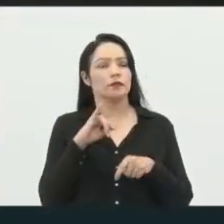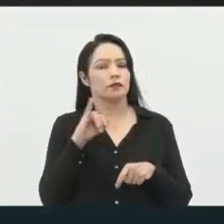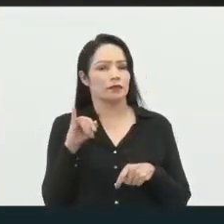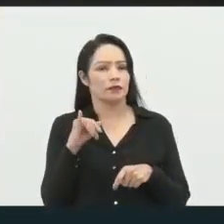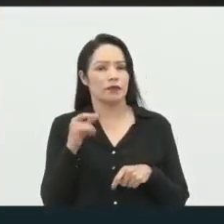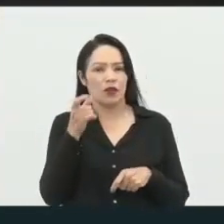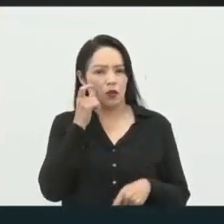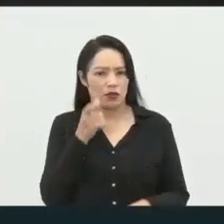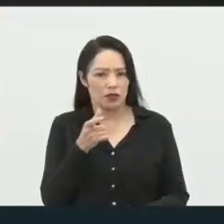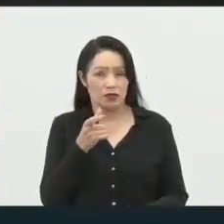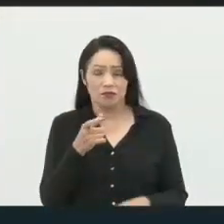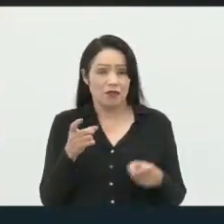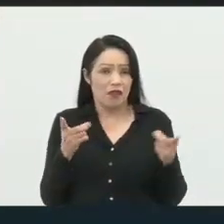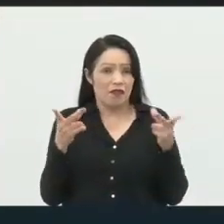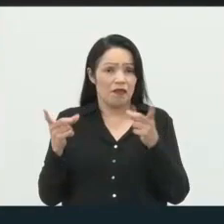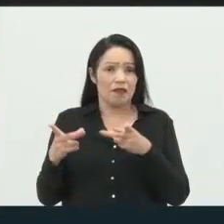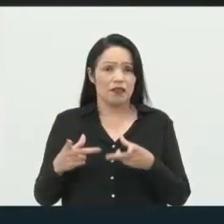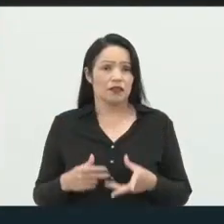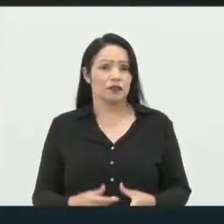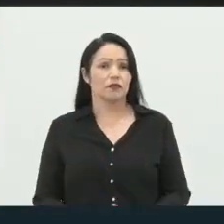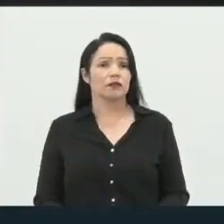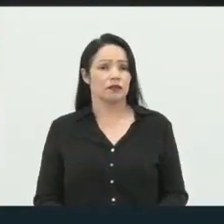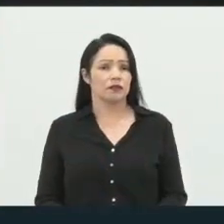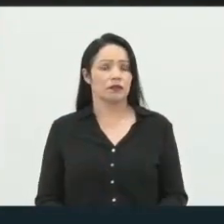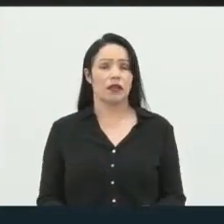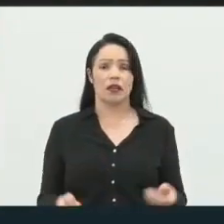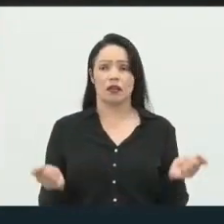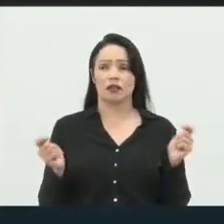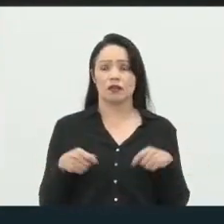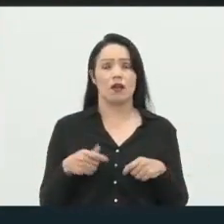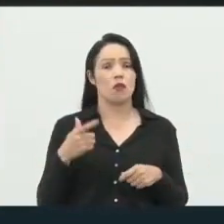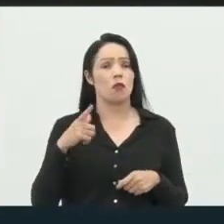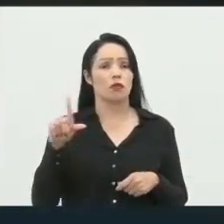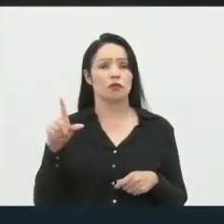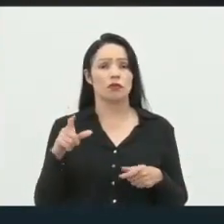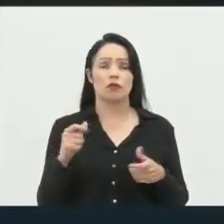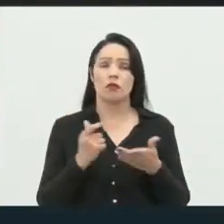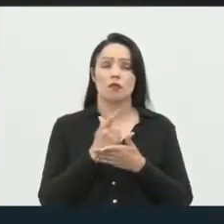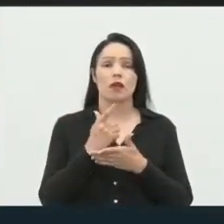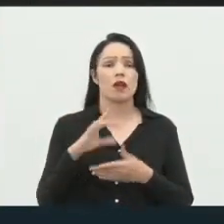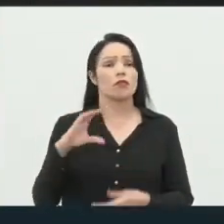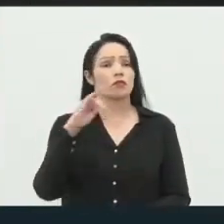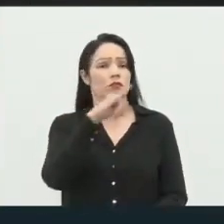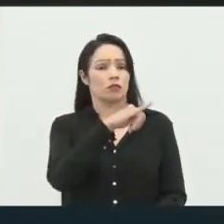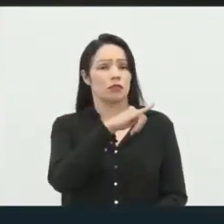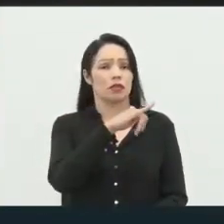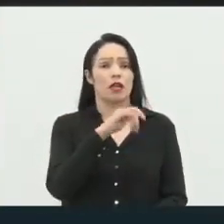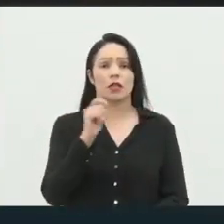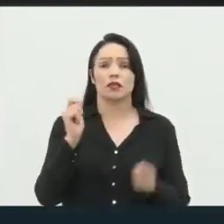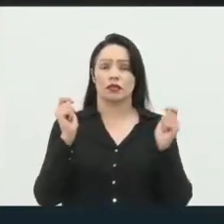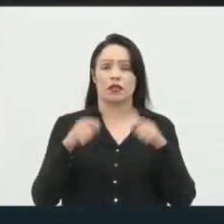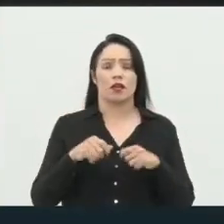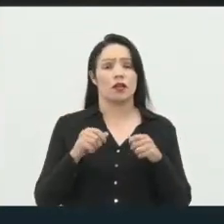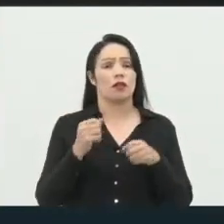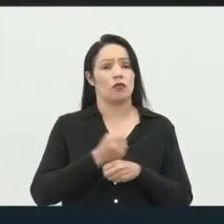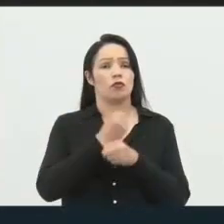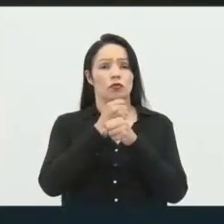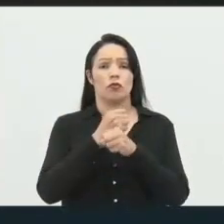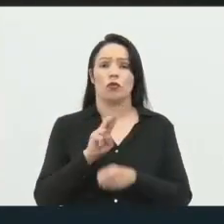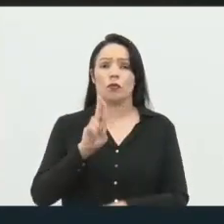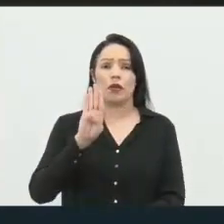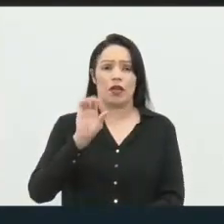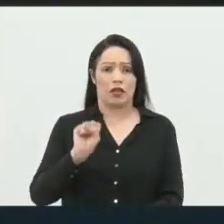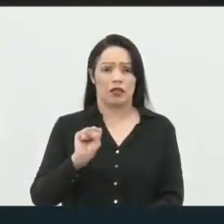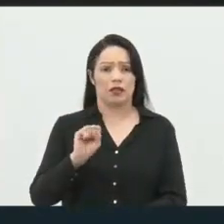têm interesse venda e permite comprar por exemplo uma área de Jardim Cumbica para fazer uma UBS a respeito então